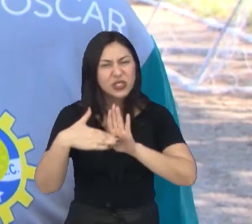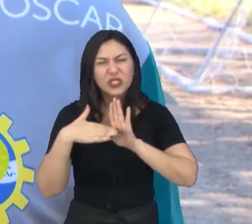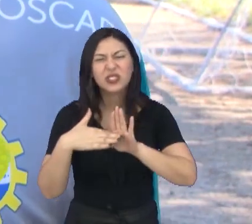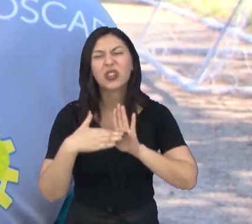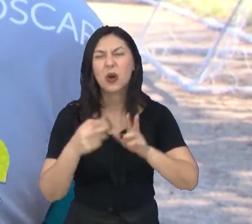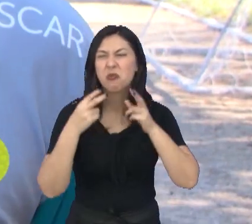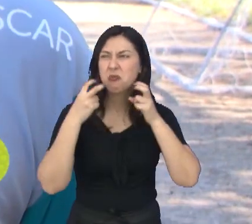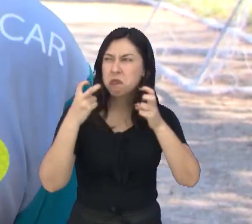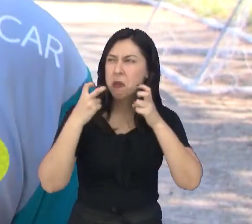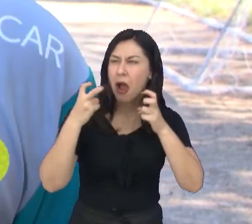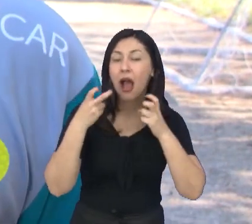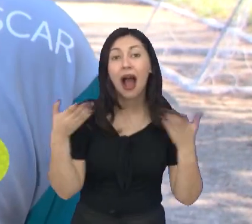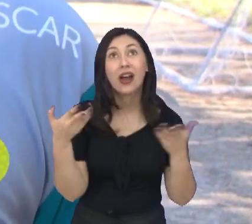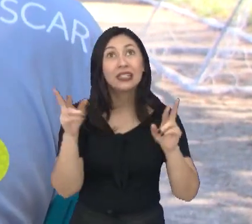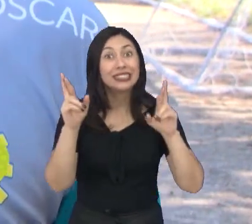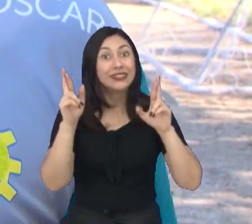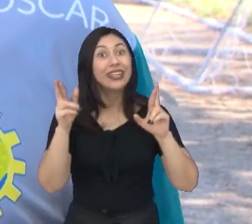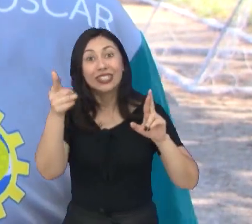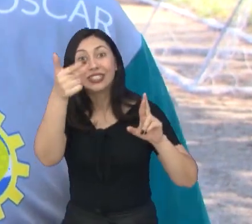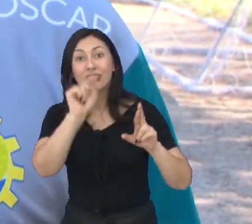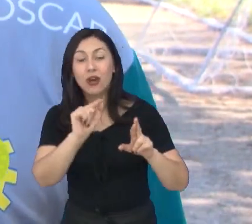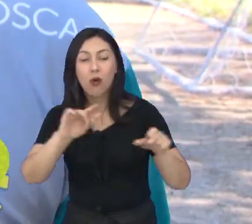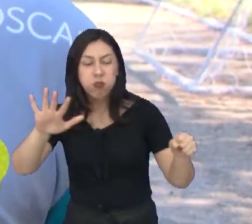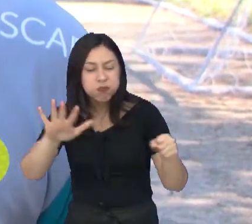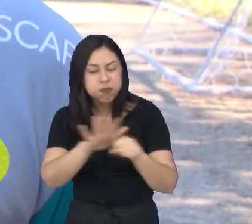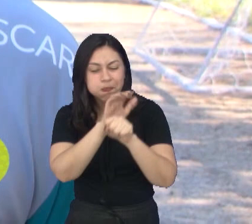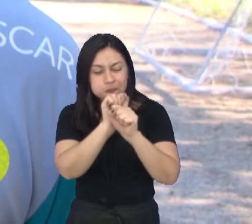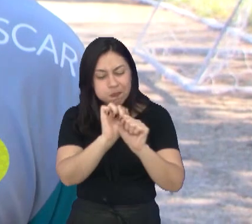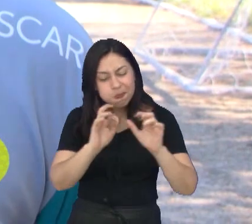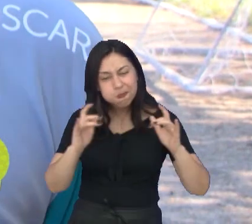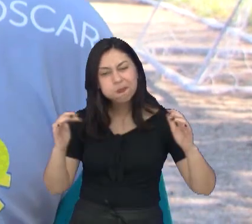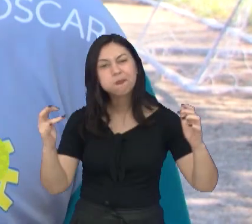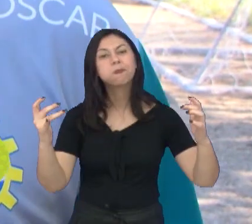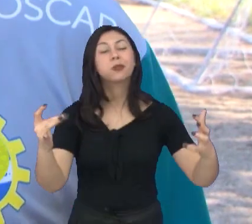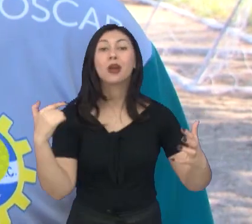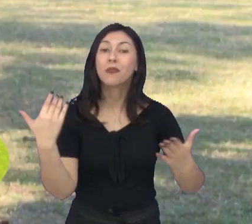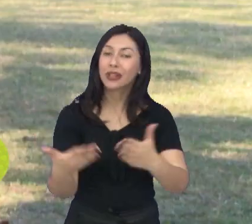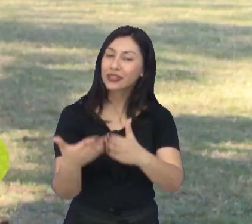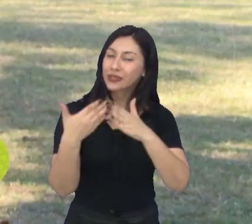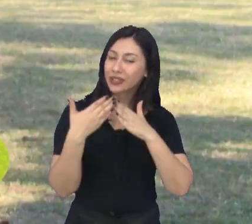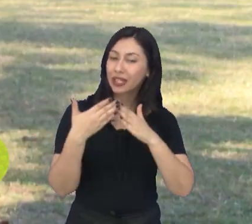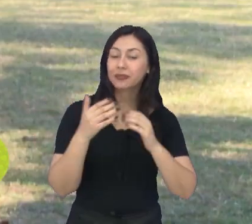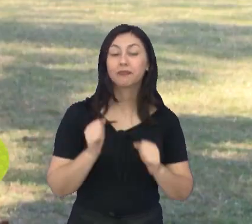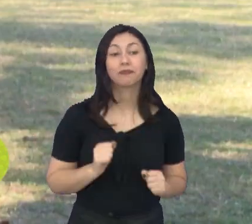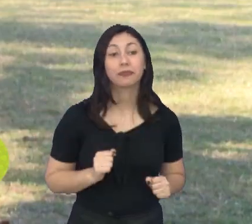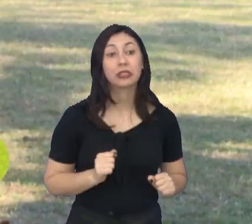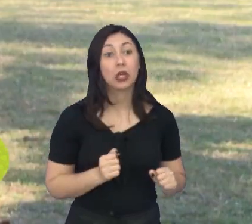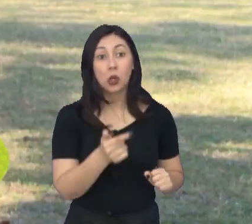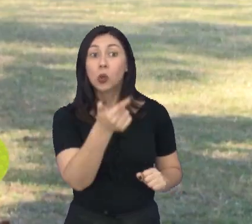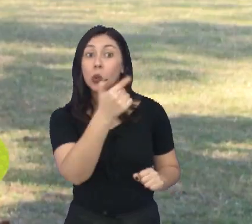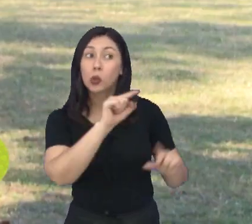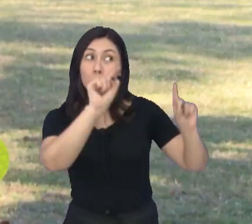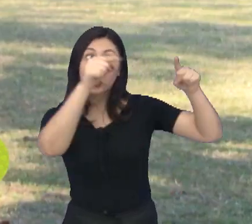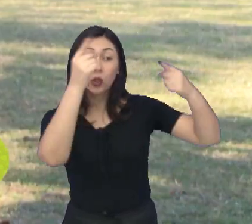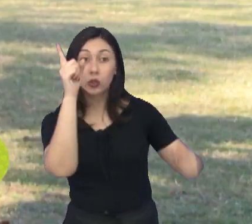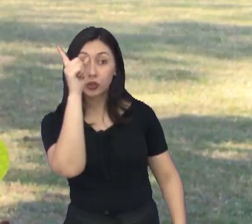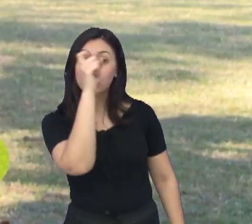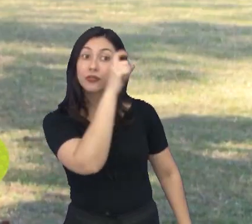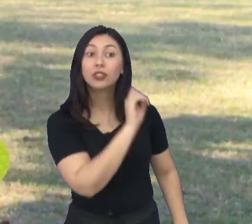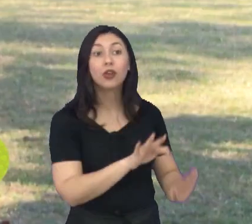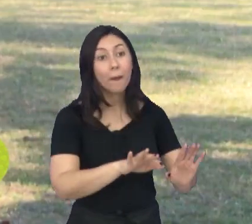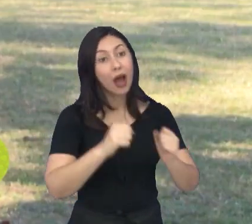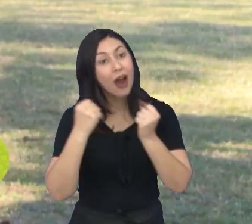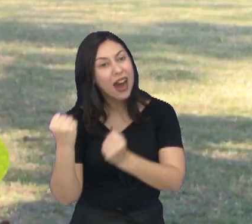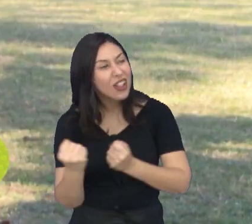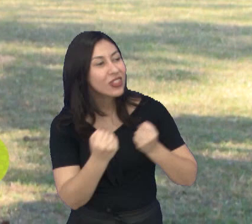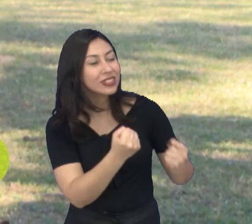esperar também que lote o Martins Pereira aí nessa fase final da Copa Paulista para nos ajudar. Mais um jogo difícil dentro de casa com a nossa torcida, que a gente